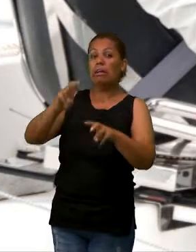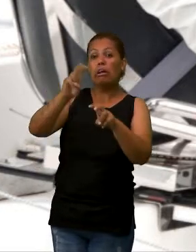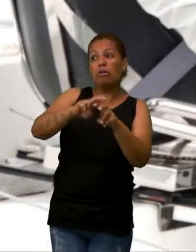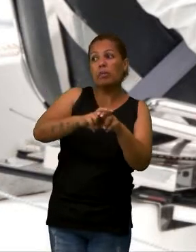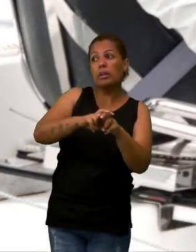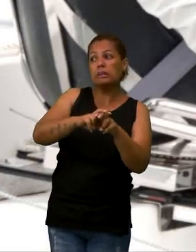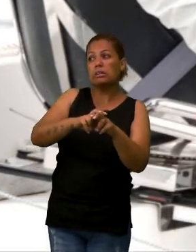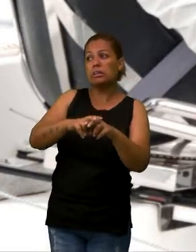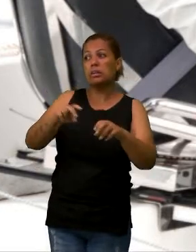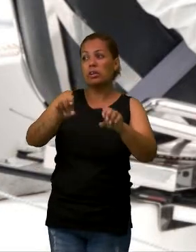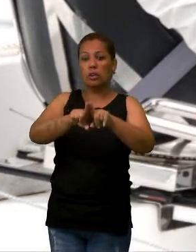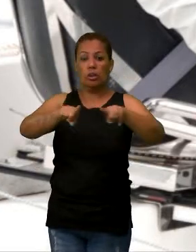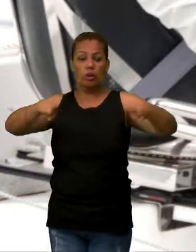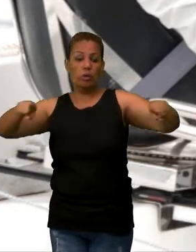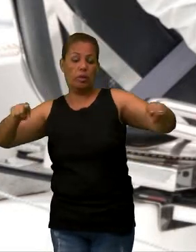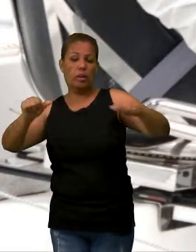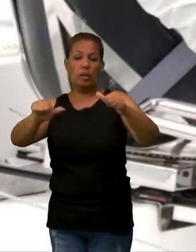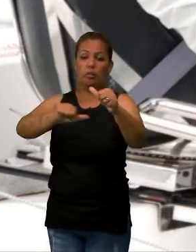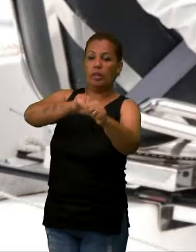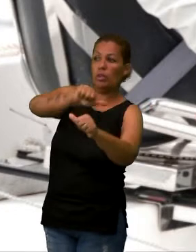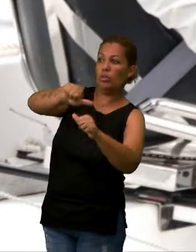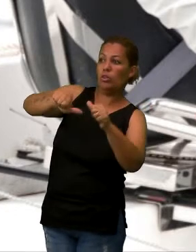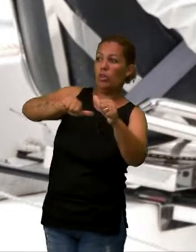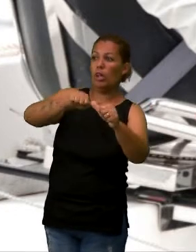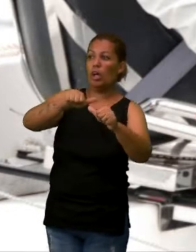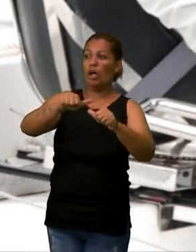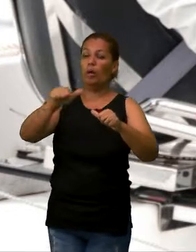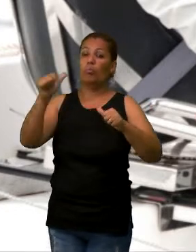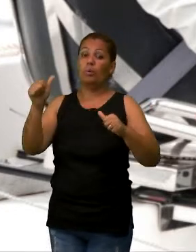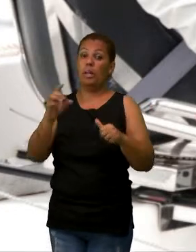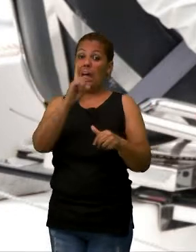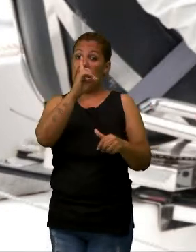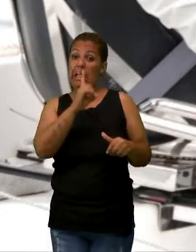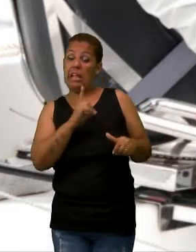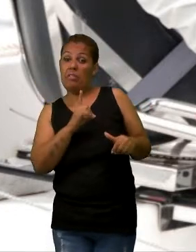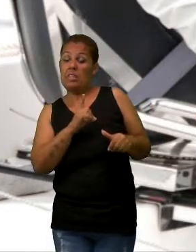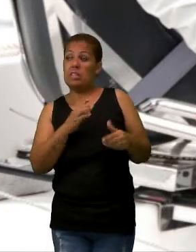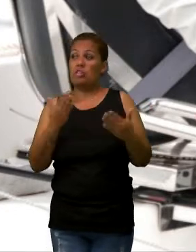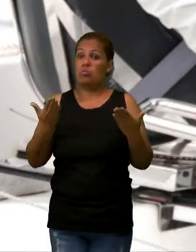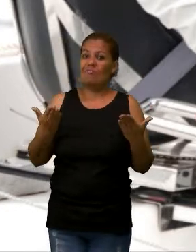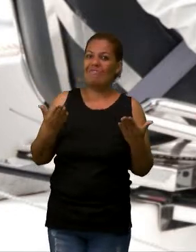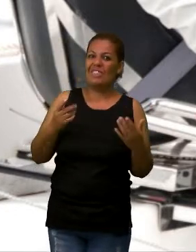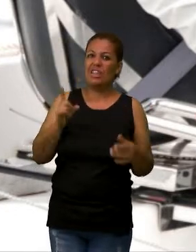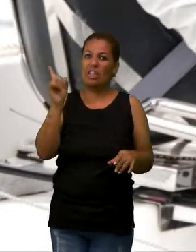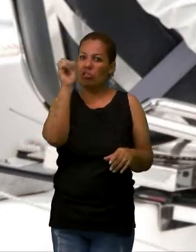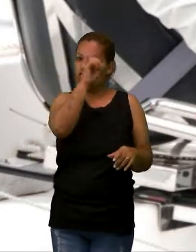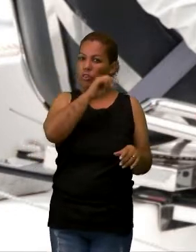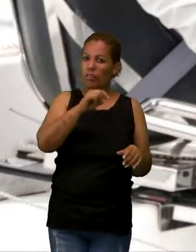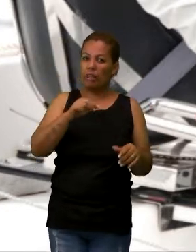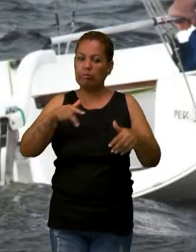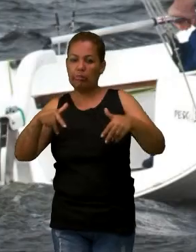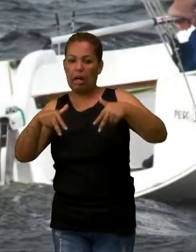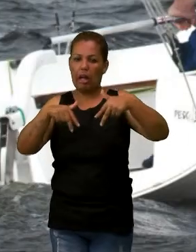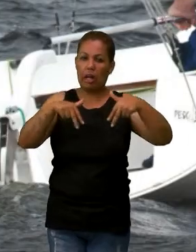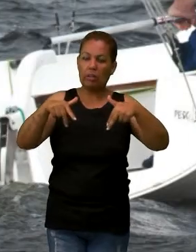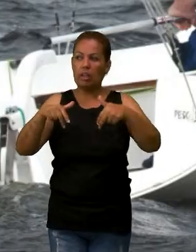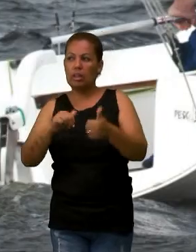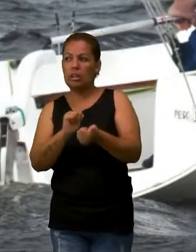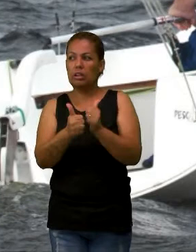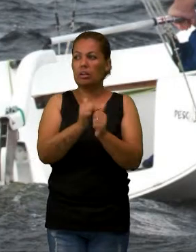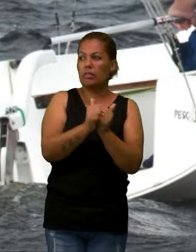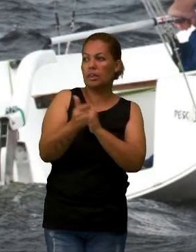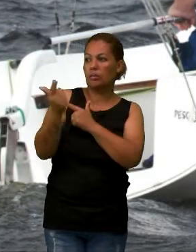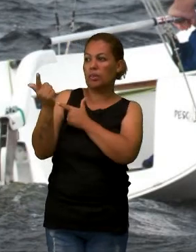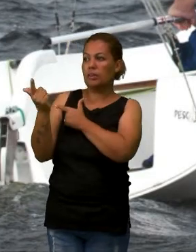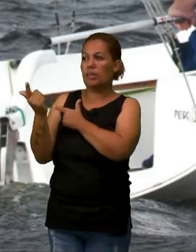tem uma travessa ele passar de lado ele tem uma lesão muito alta então ele tem dificuldade de equilíbrio tudo ele teve que fazer é adaptar a nota